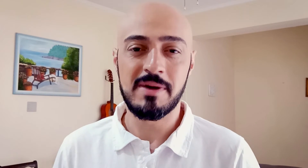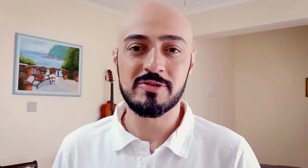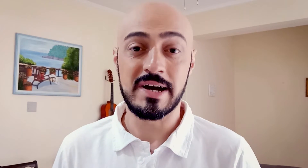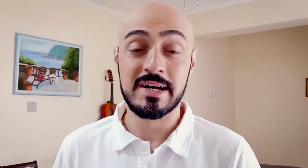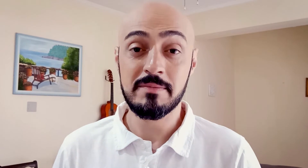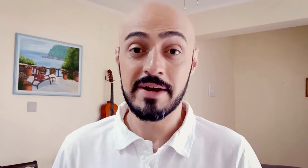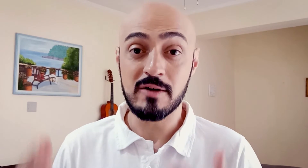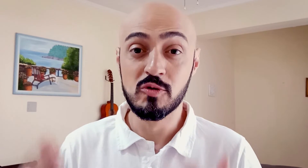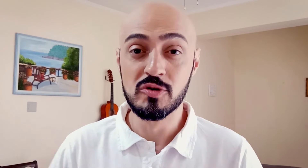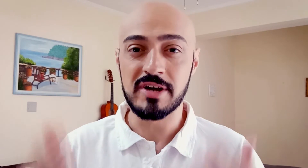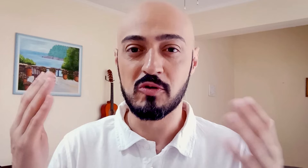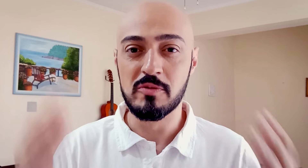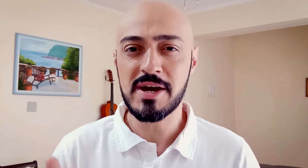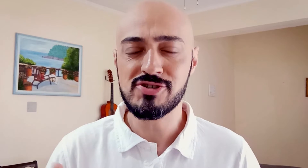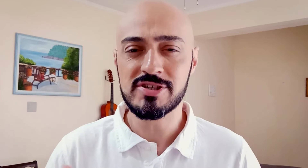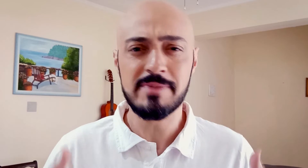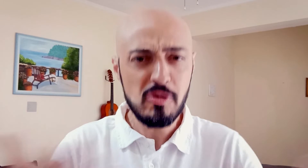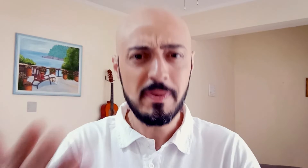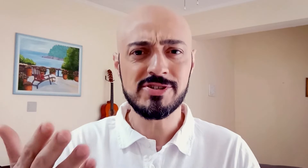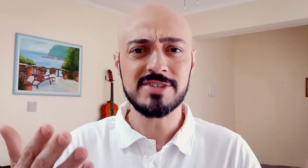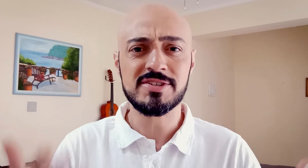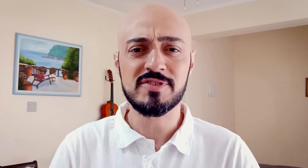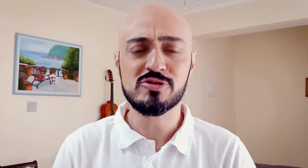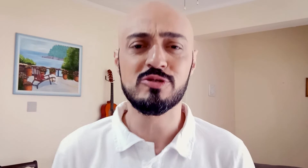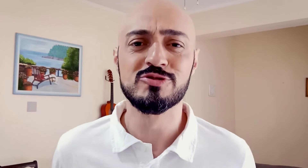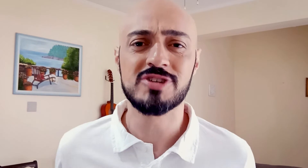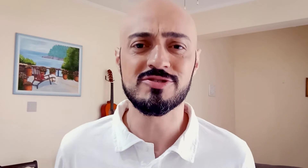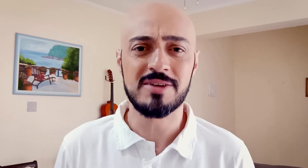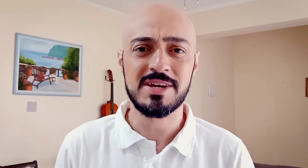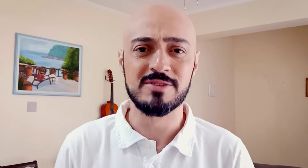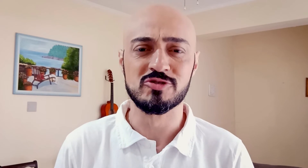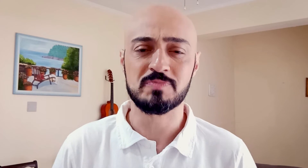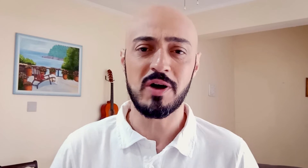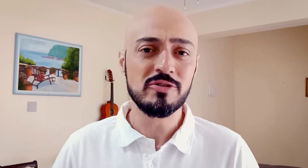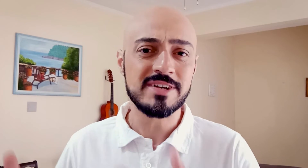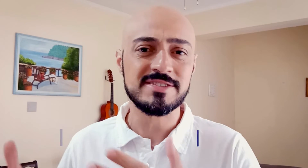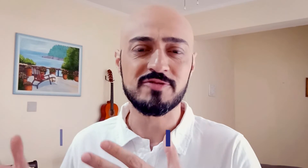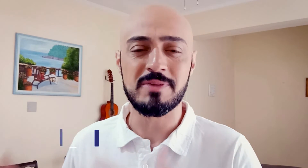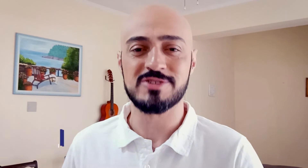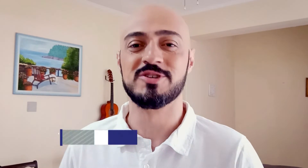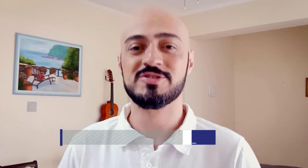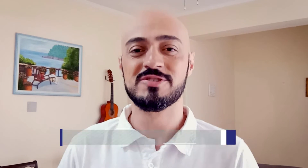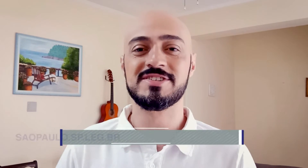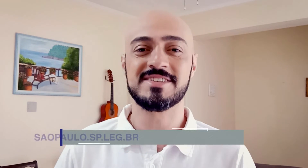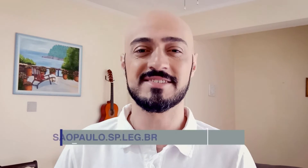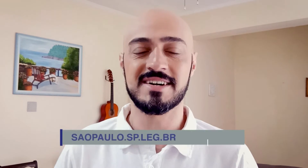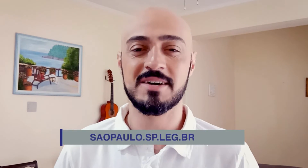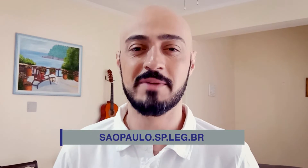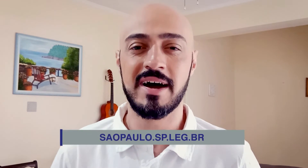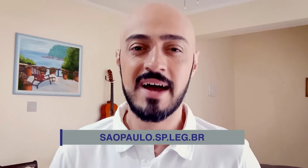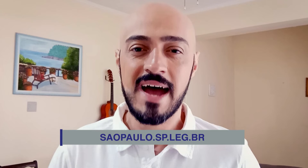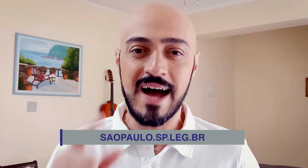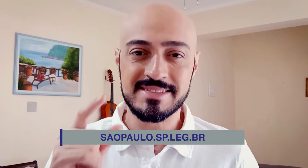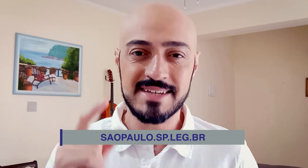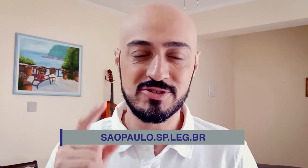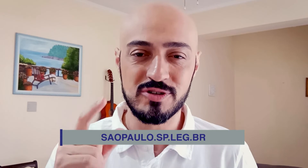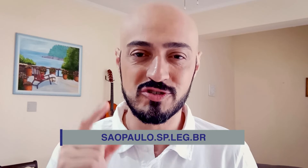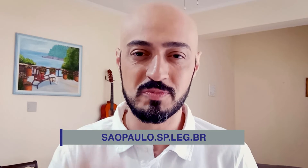acompanhem o trabalho da Câmara, curta, comente e também compartilhe esse vídeo com os seus amigos. Para outras informações e notícias da Câmara,